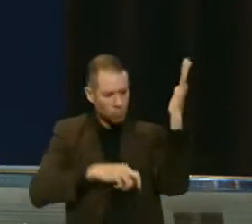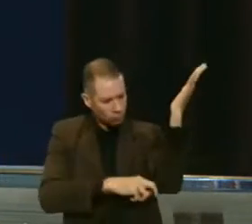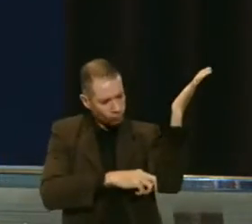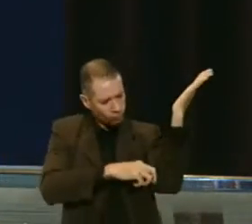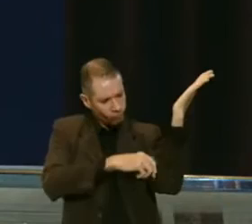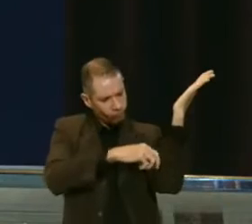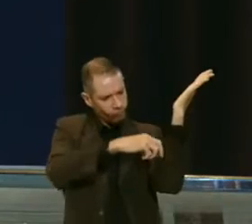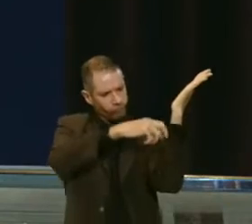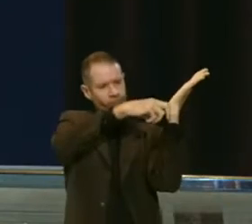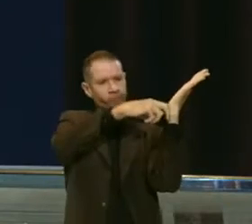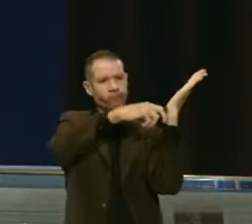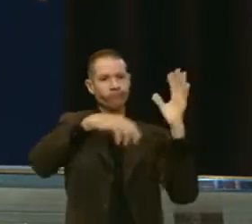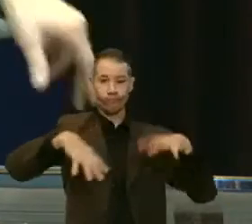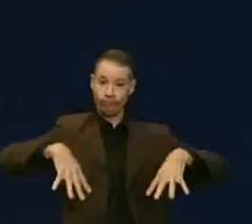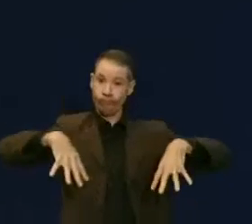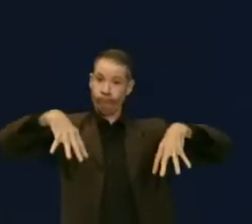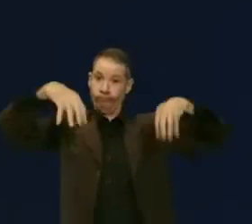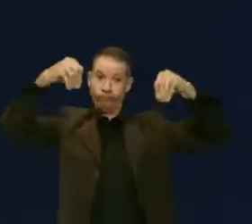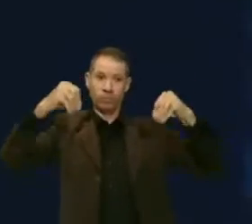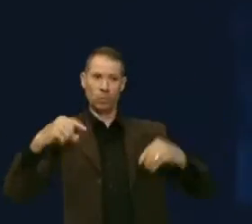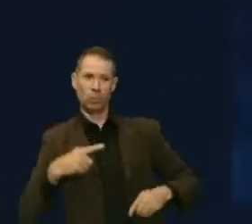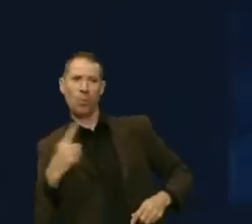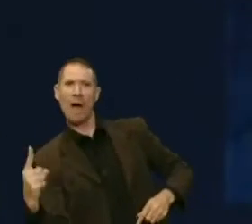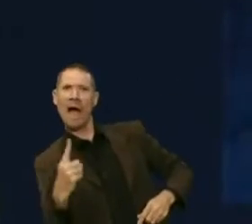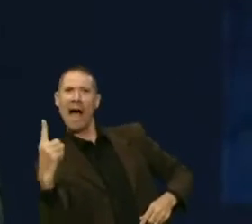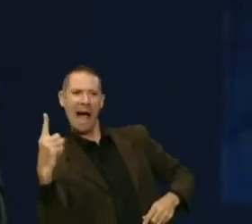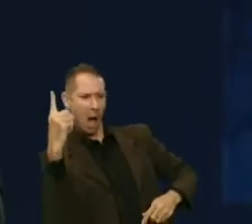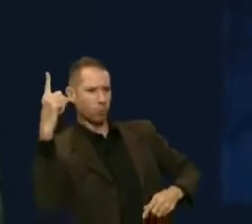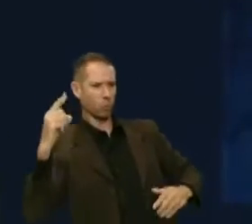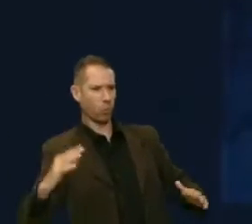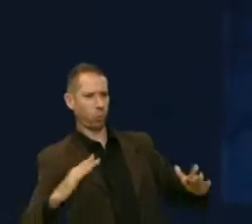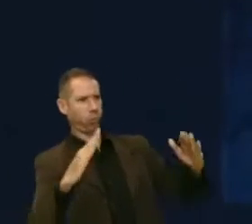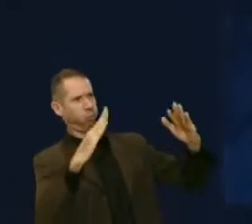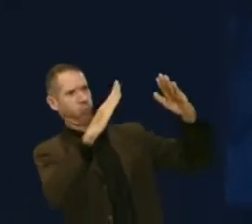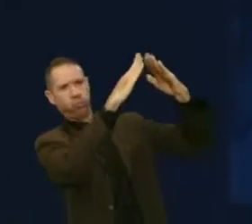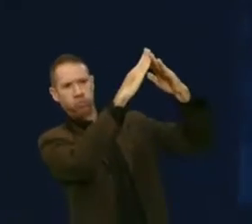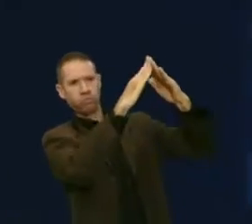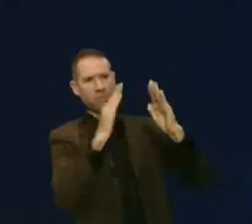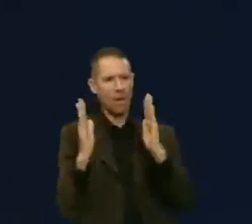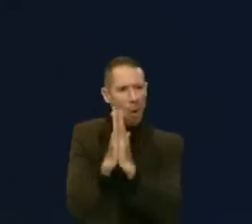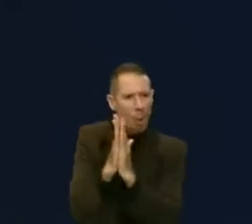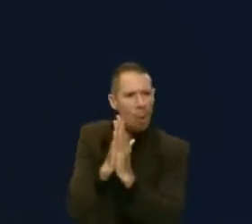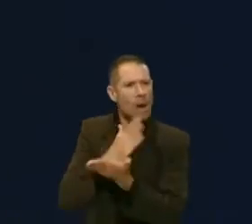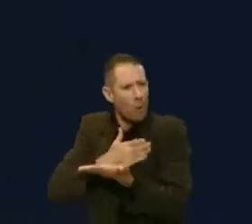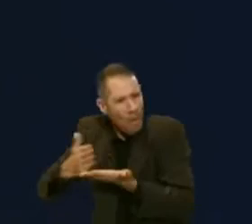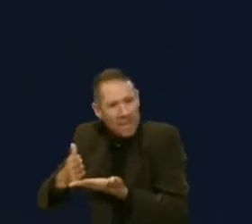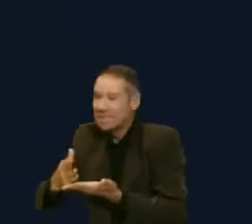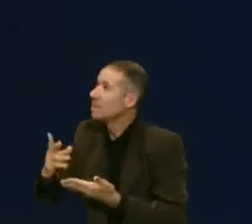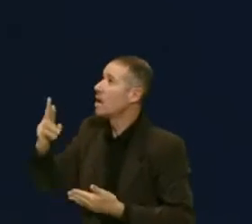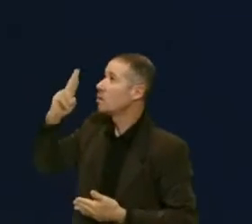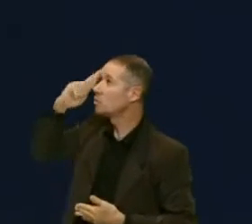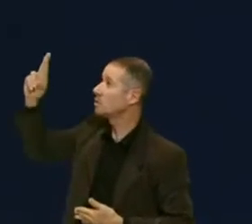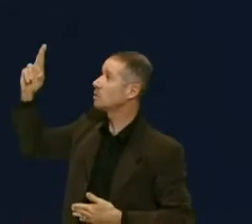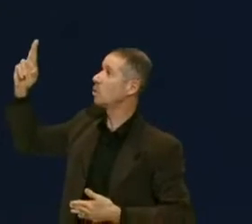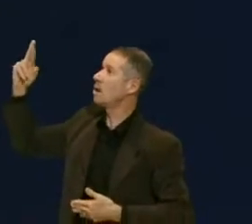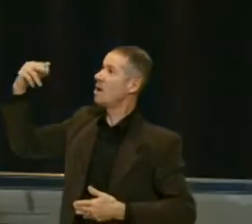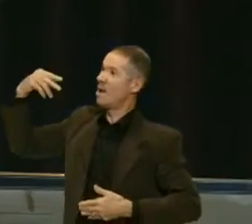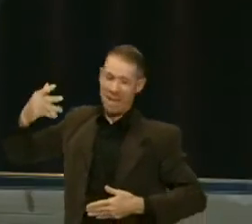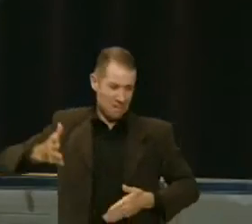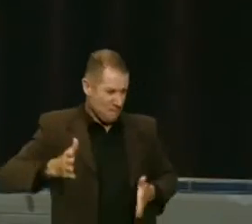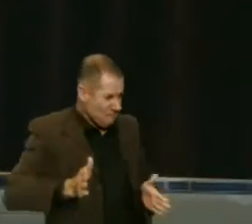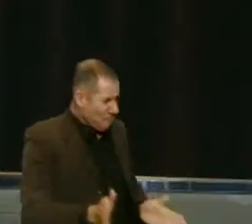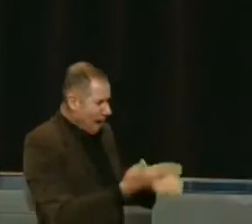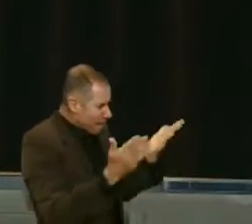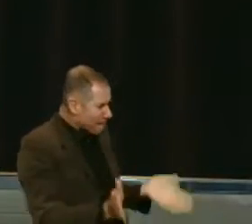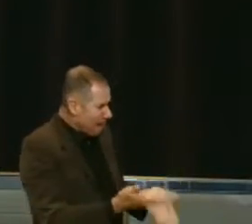na torre de vigia e lá começa a orar, o Senhor diz para ele: faz placas